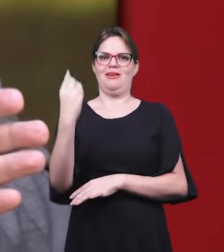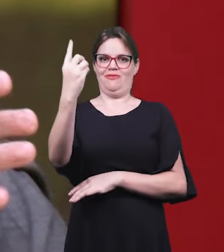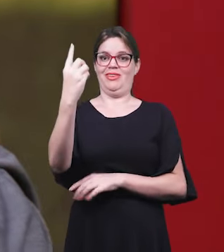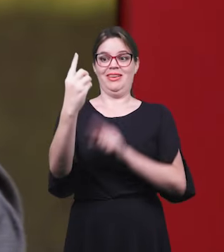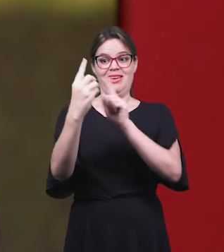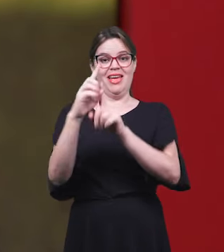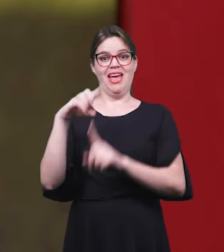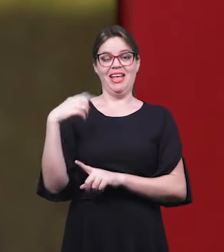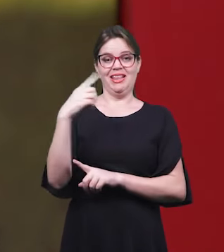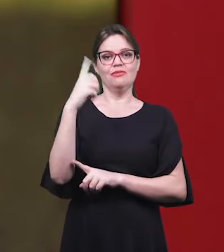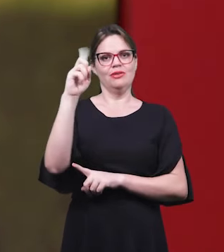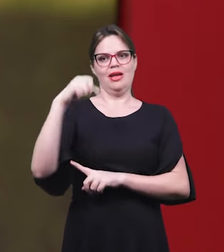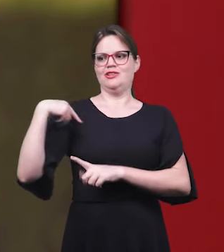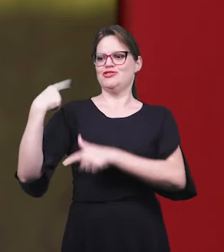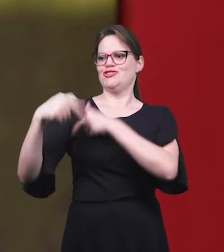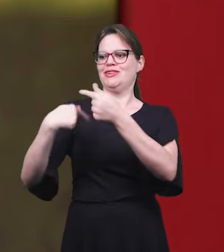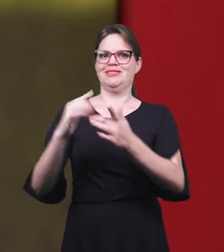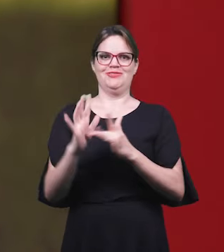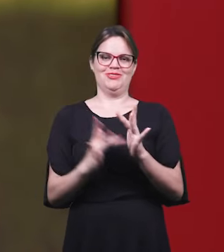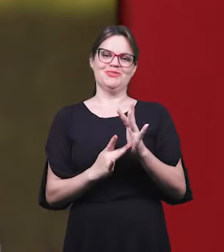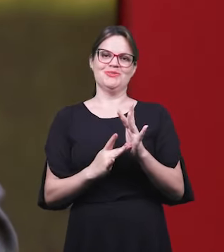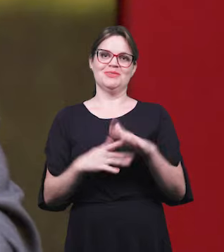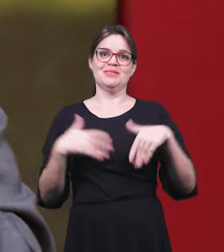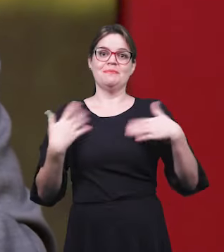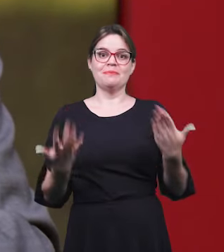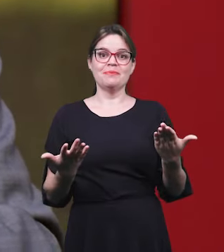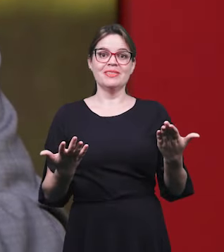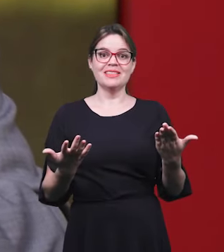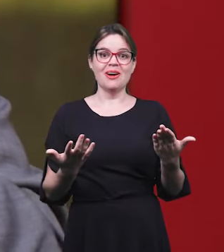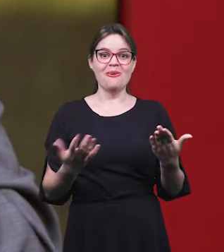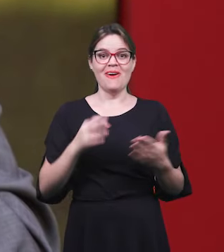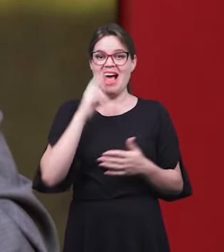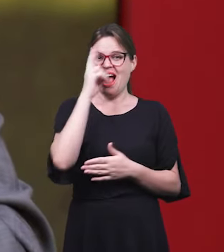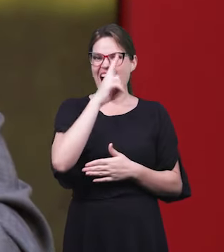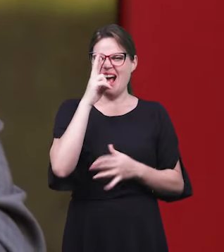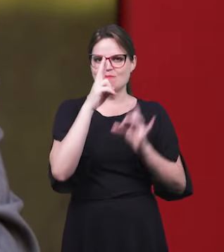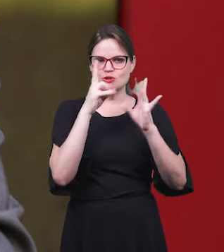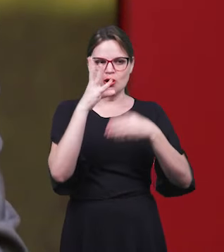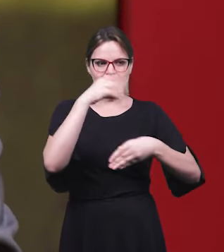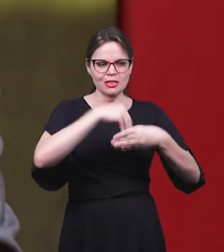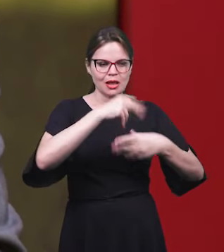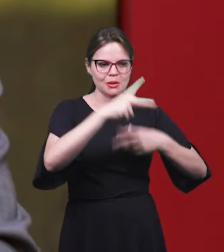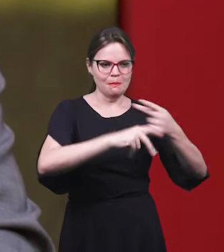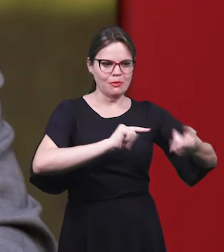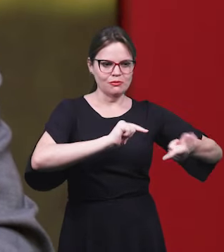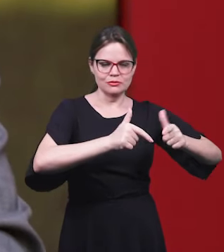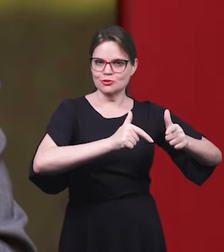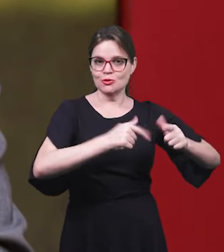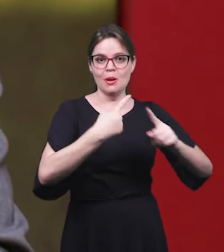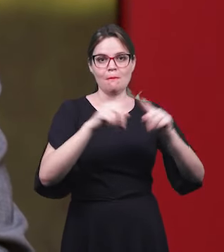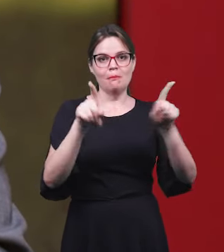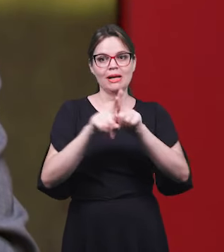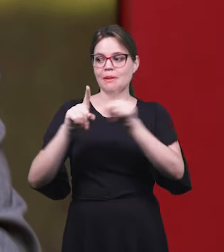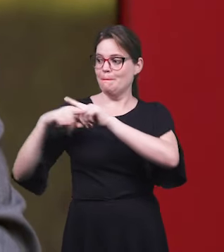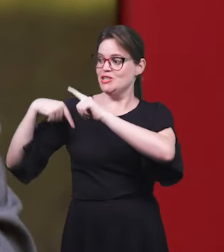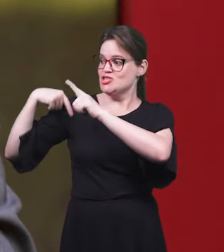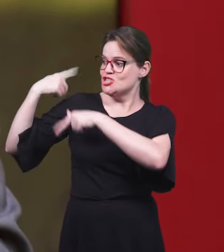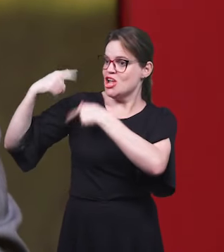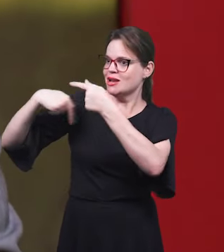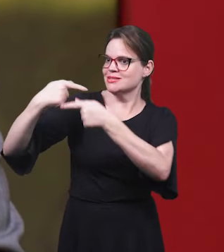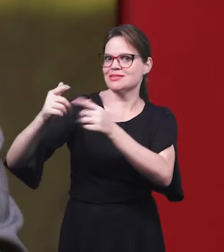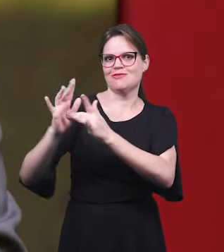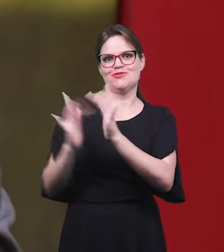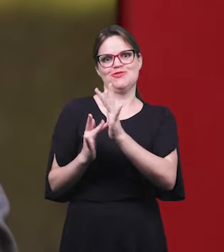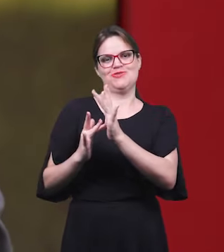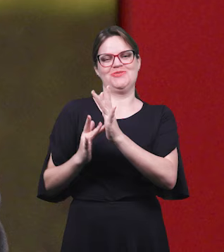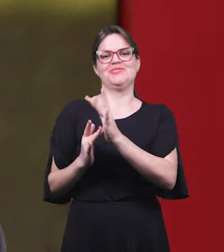só incluiu Raabe no povo de Israel, o Senhor incluiu Raabe na linhagem do Senhor Jesus. Isso é muito bom, é